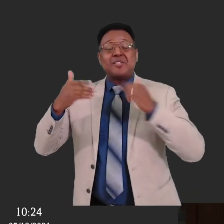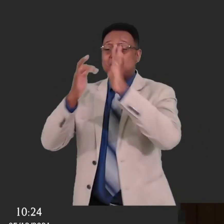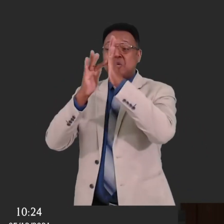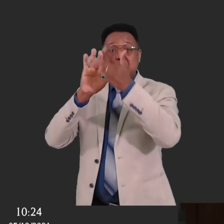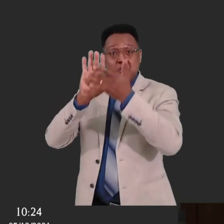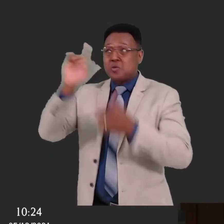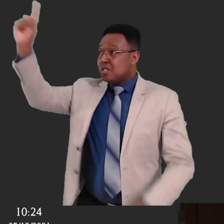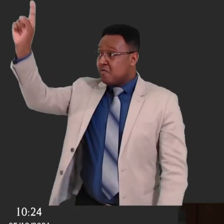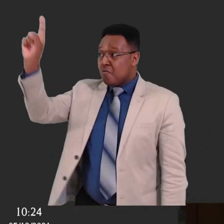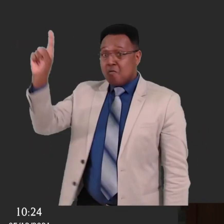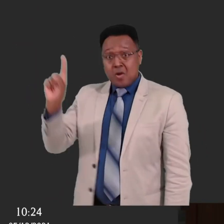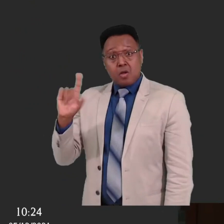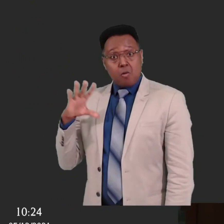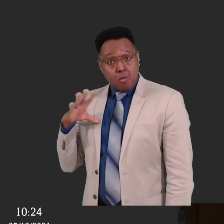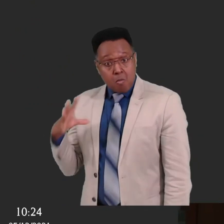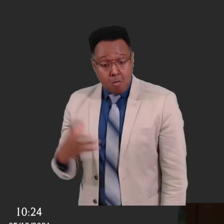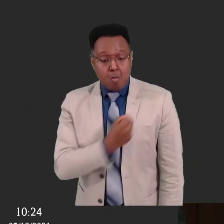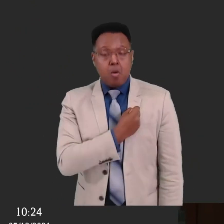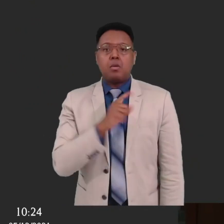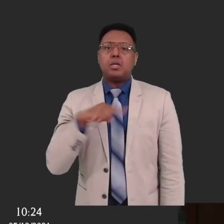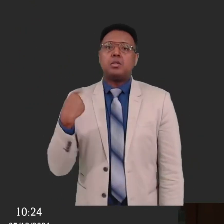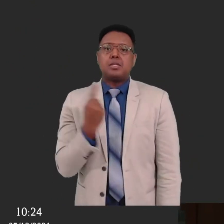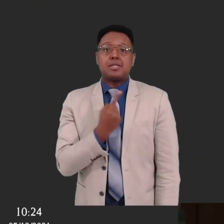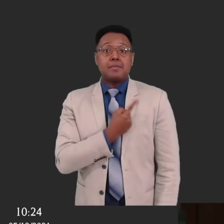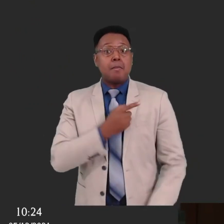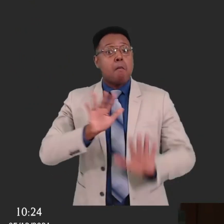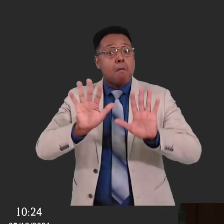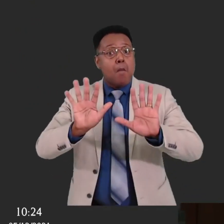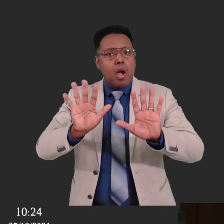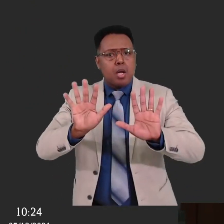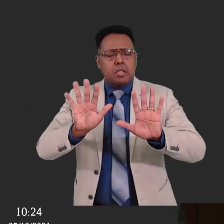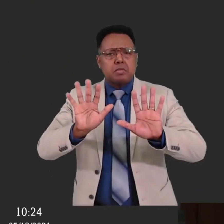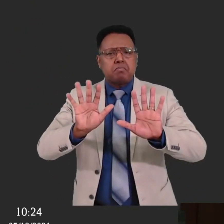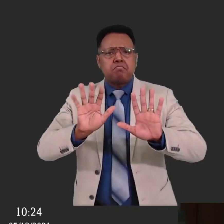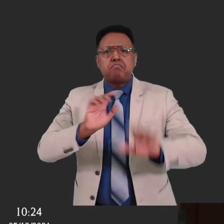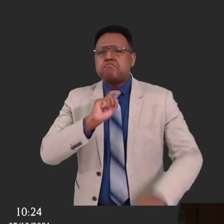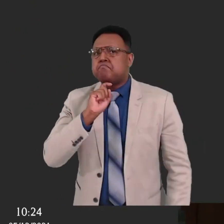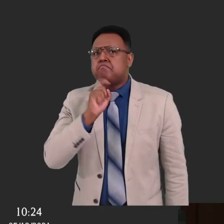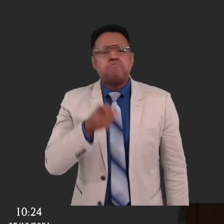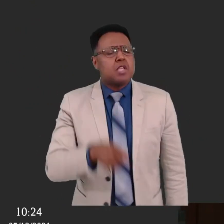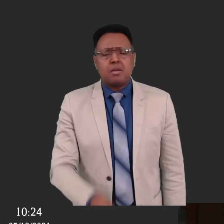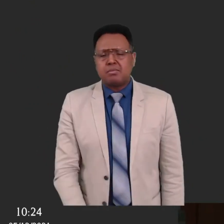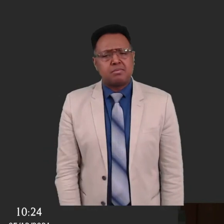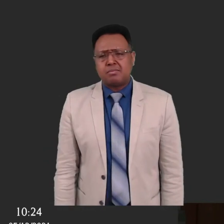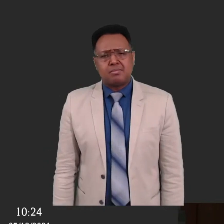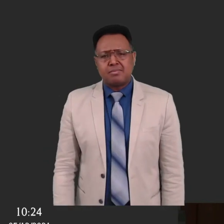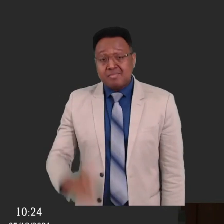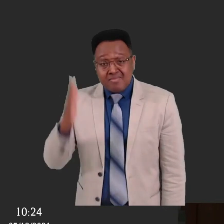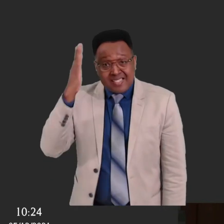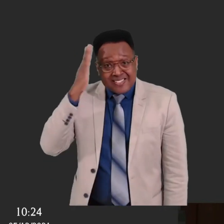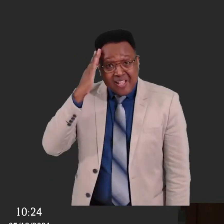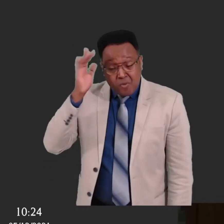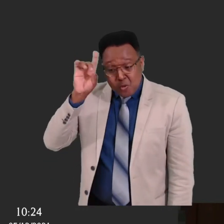nosso. Ocorre, porém, que ninguém sabe qual foi a data do seu nascimento. Mas o que